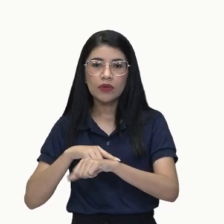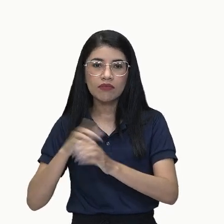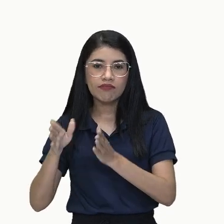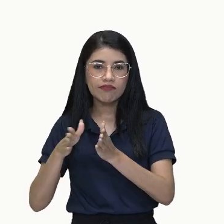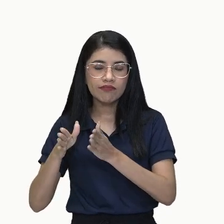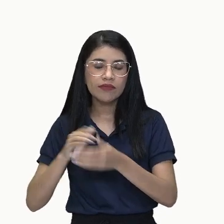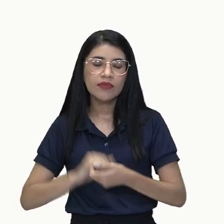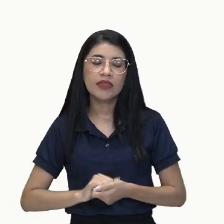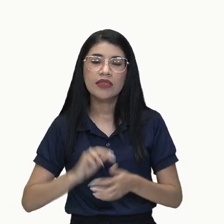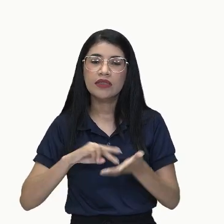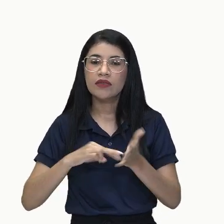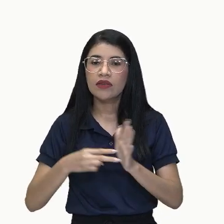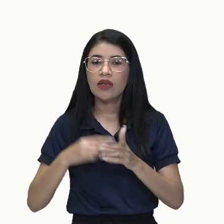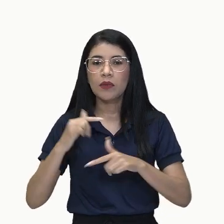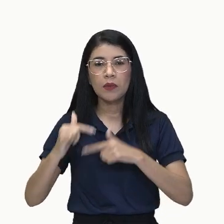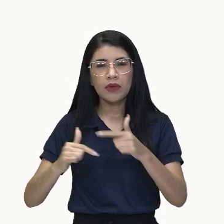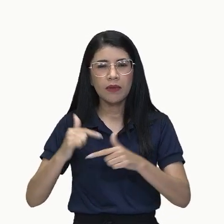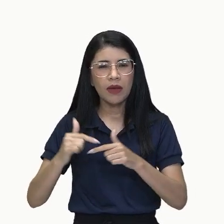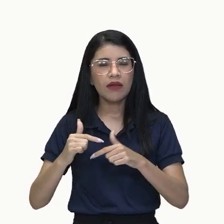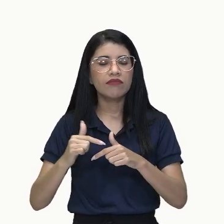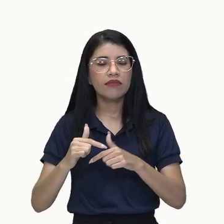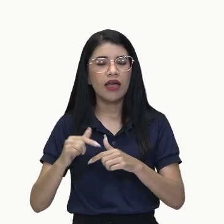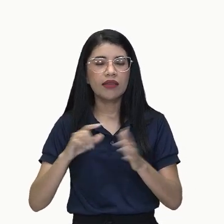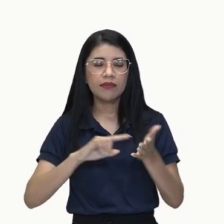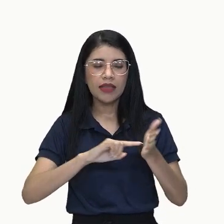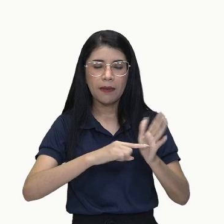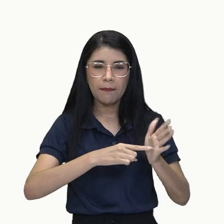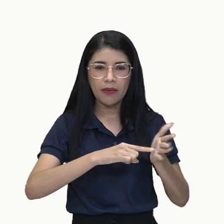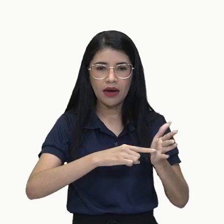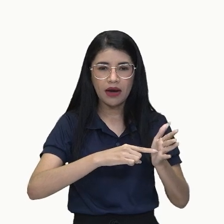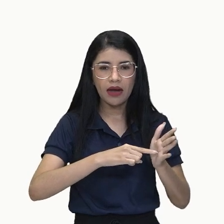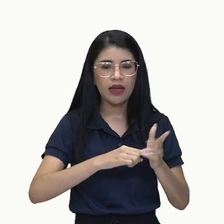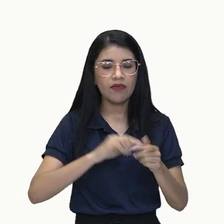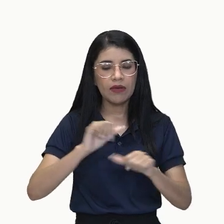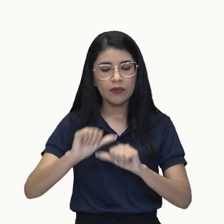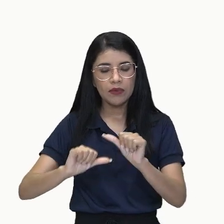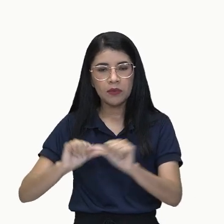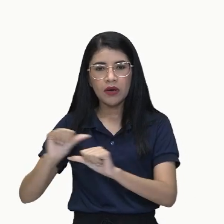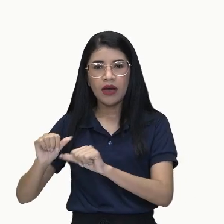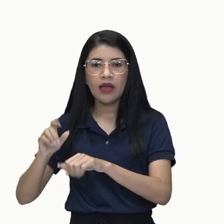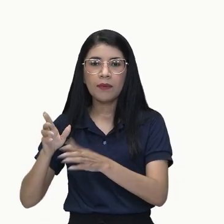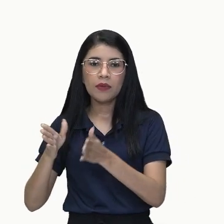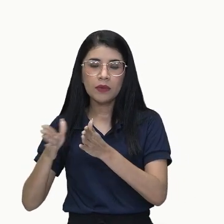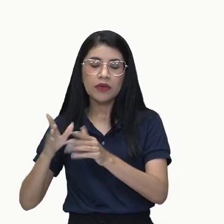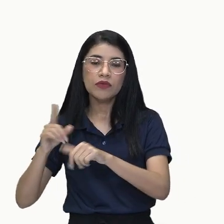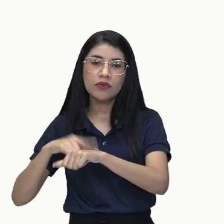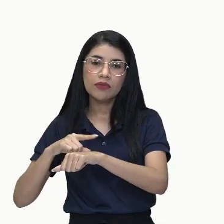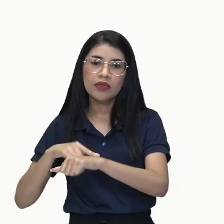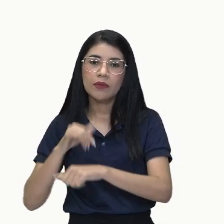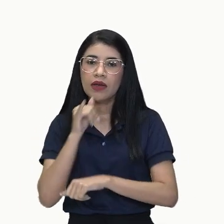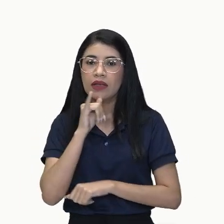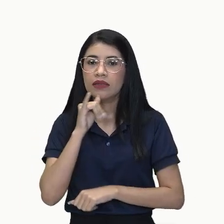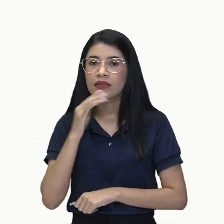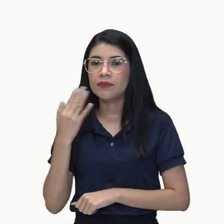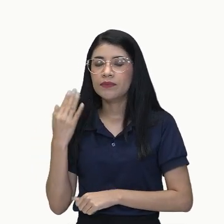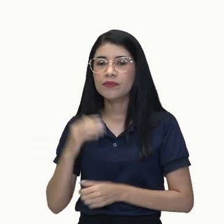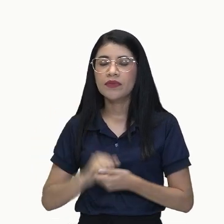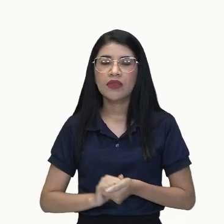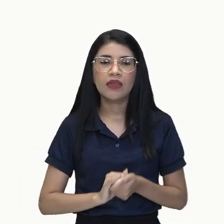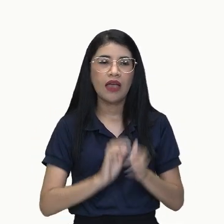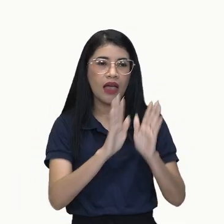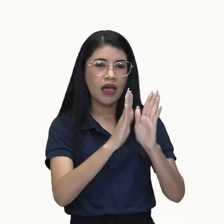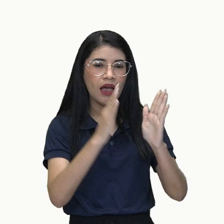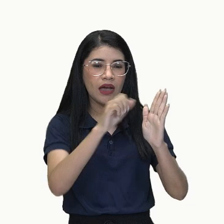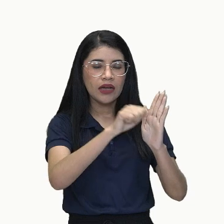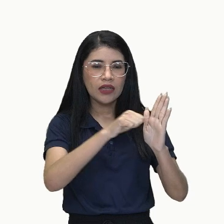trabalho realizado por uma determinada máquina na unidade de tempo. Como nós temos aqui, a geladeira ela